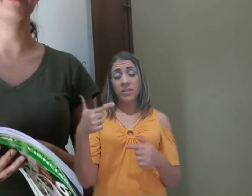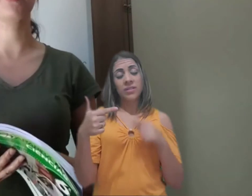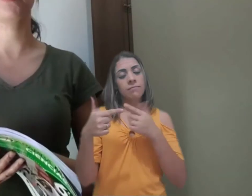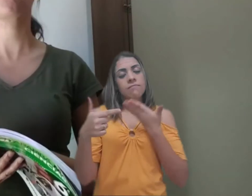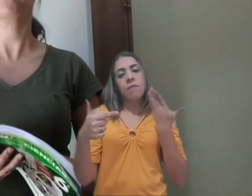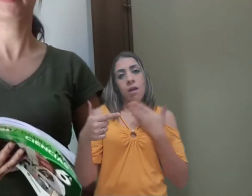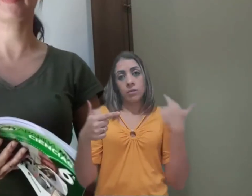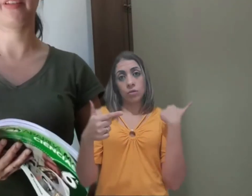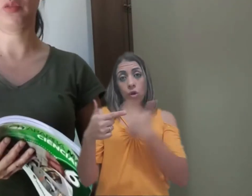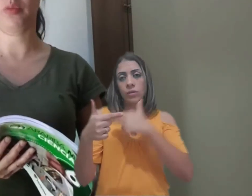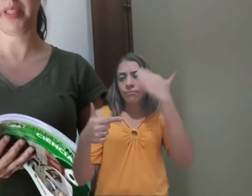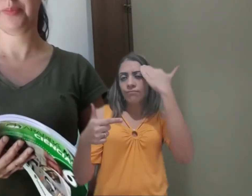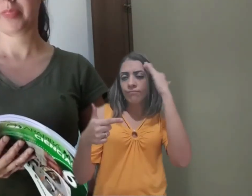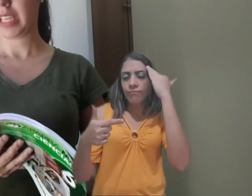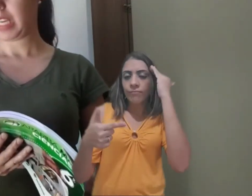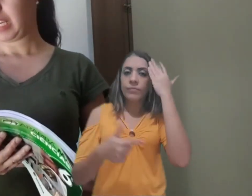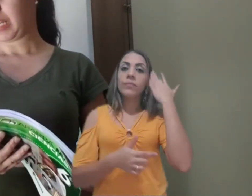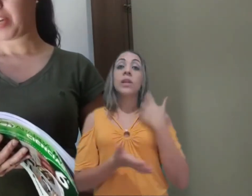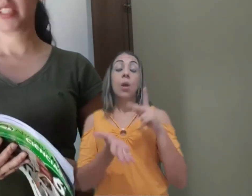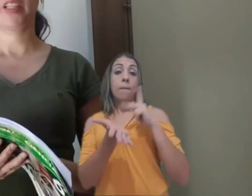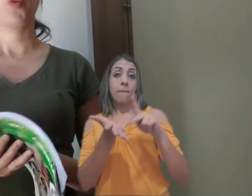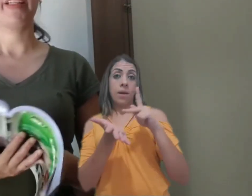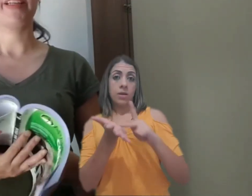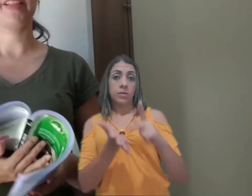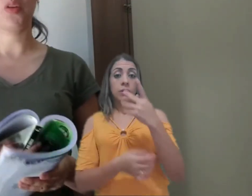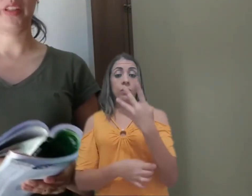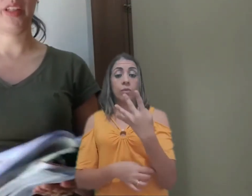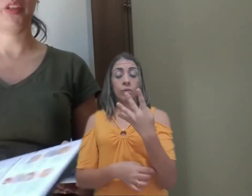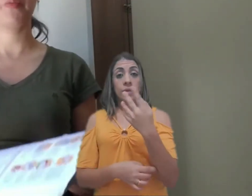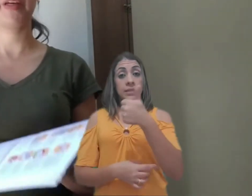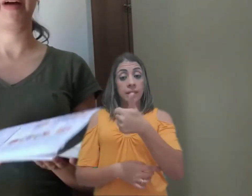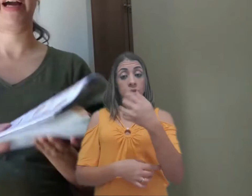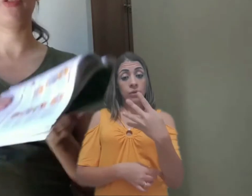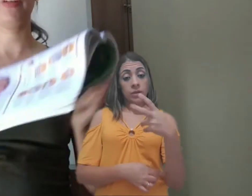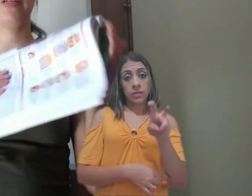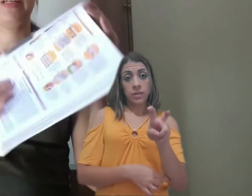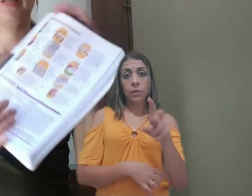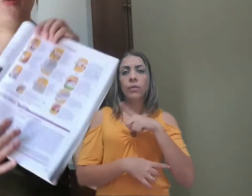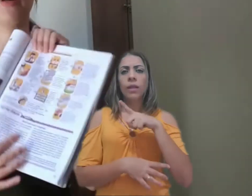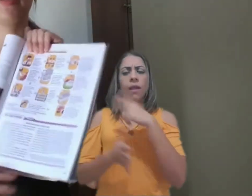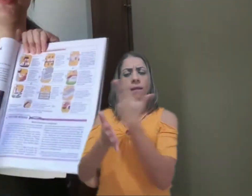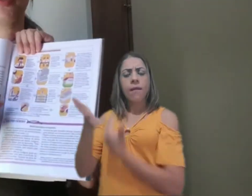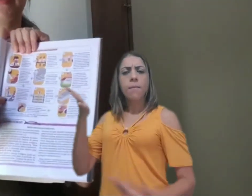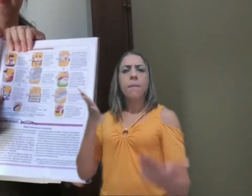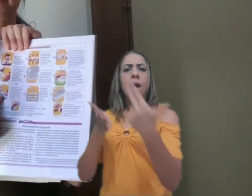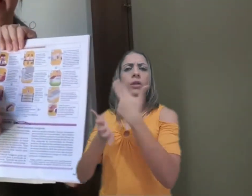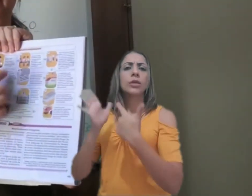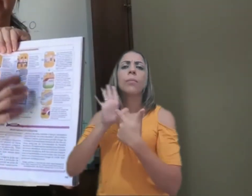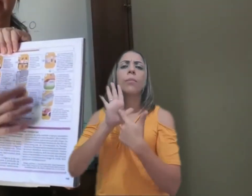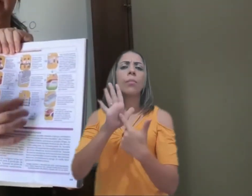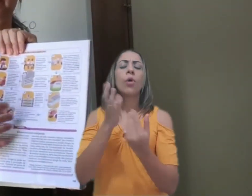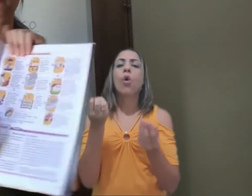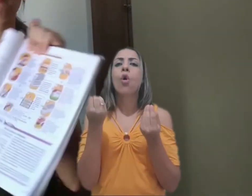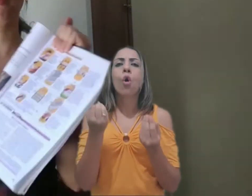e interessantes para a gente conhecer, tudo bem? Na página 145, então, tem uma imagem que mostra todas as